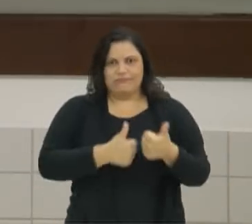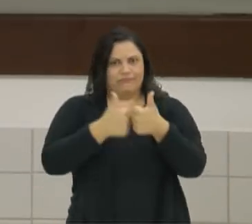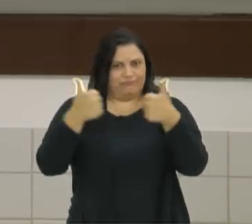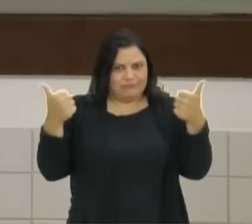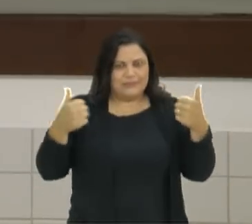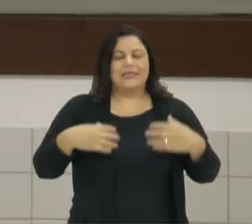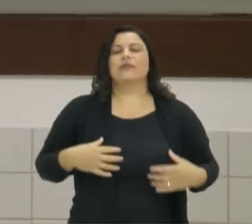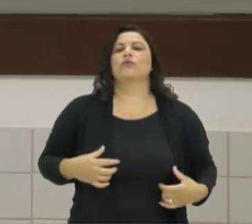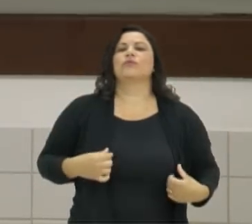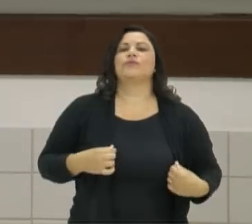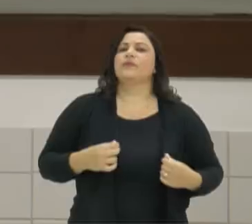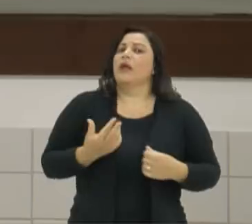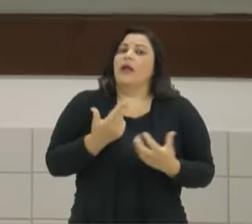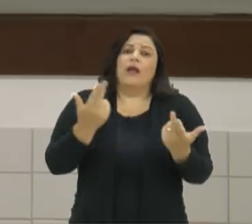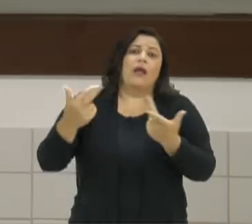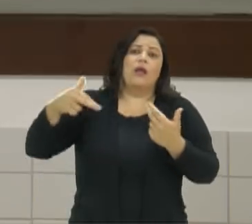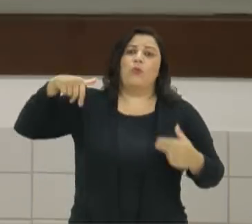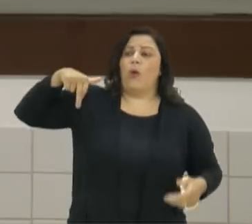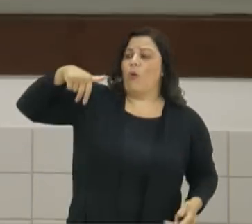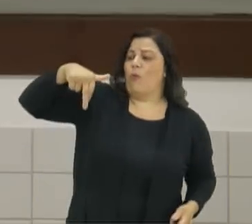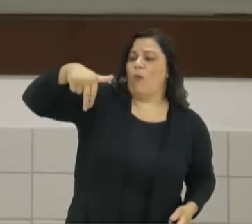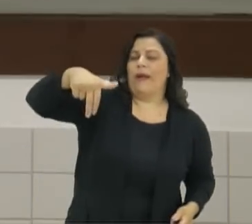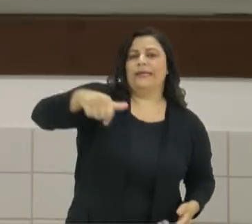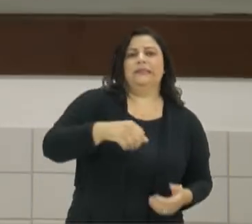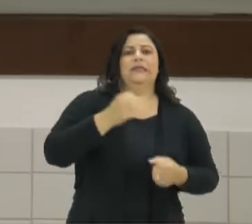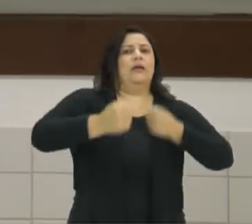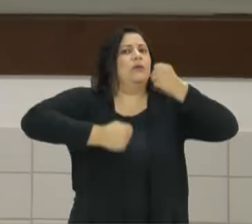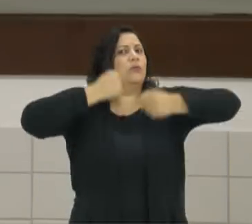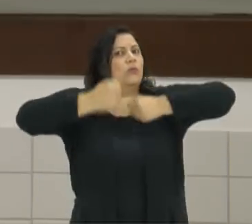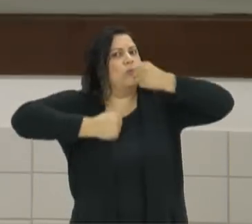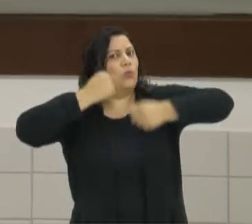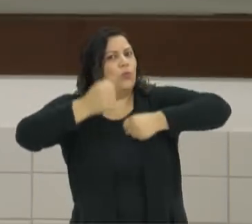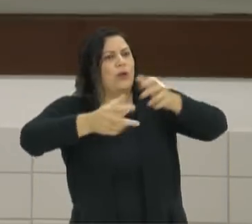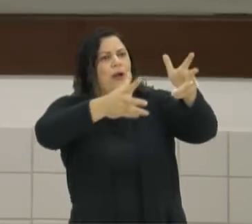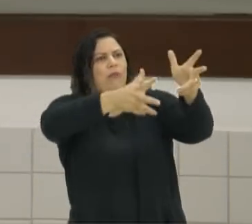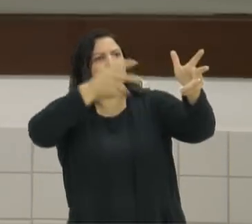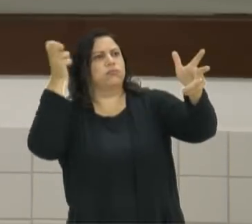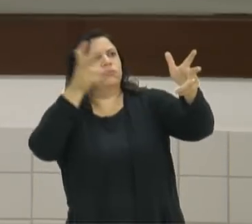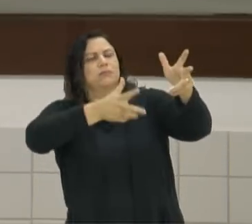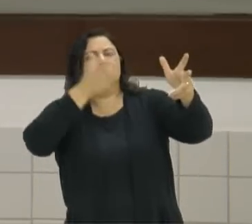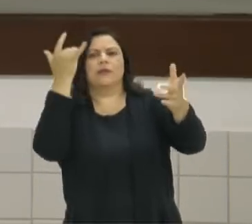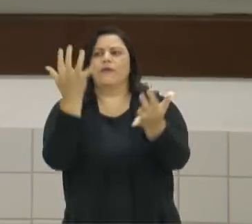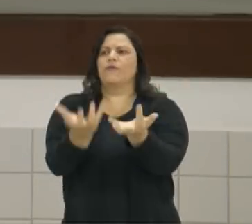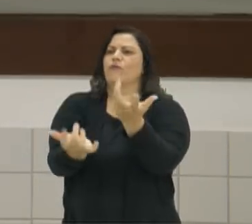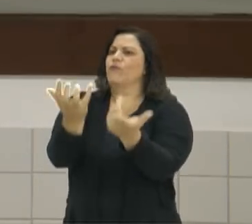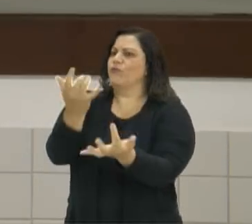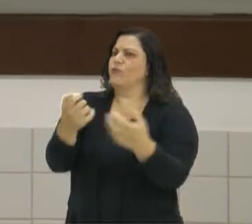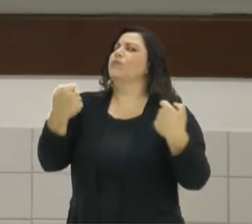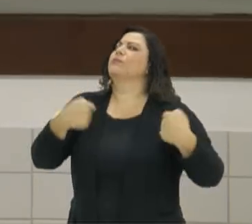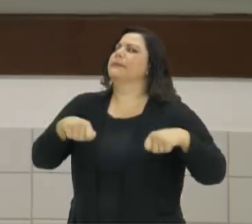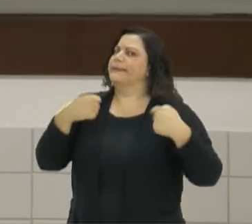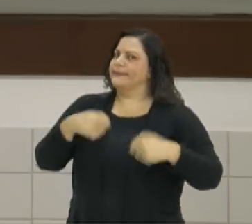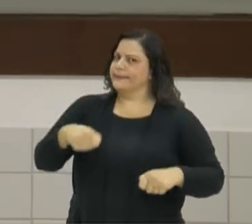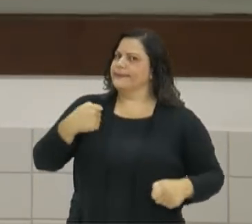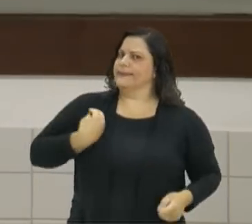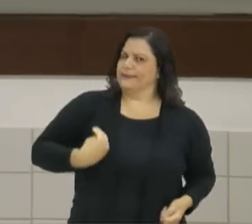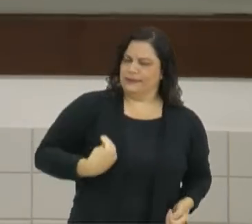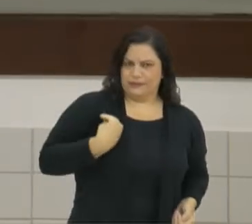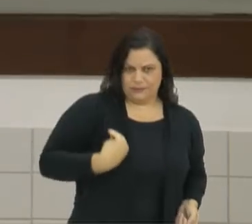é como andar, correr, caçar, fazer fogo, são atividades necessárias para a